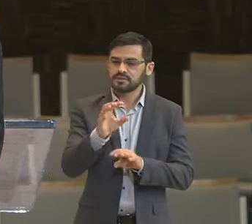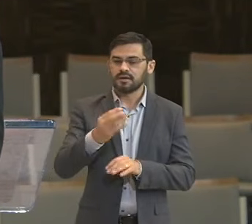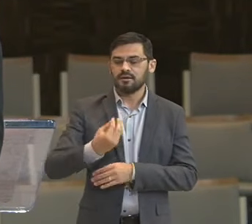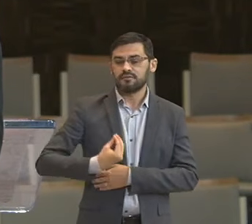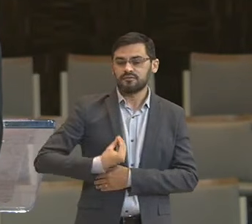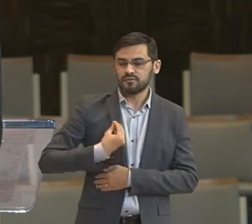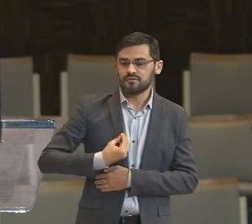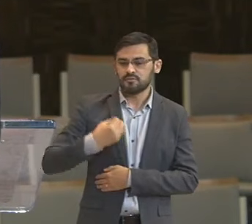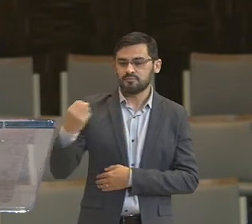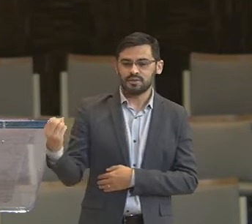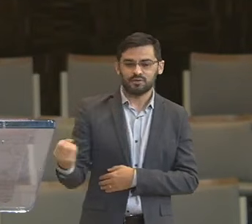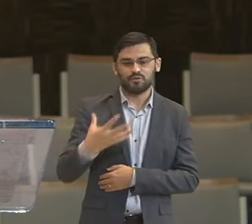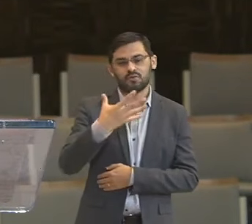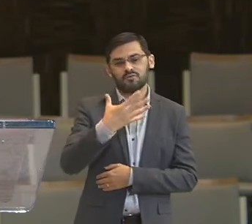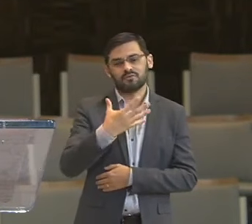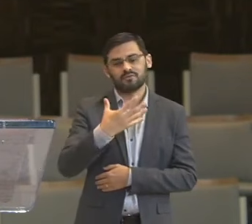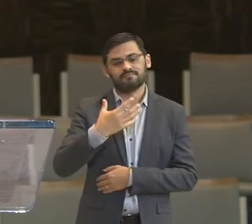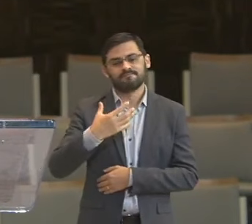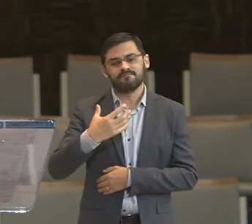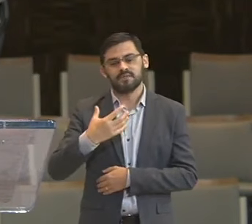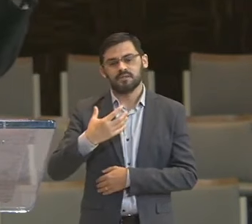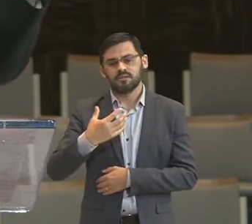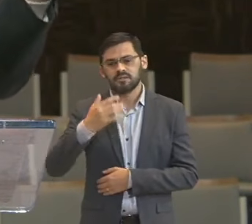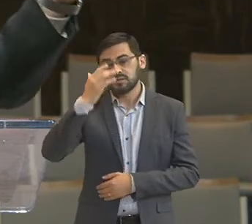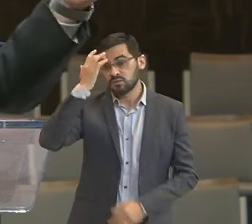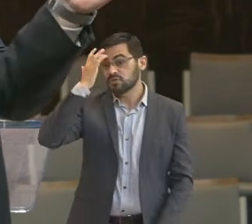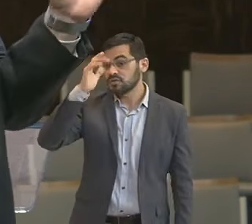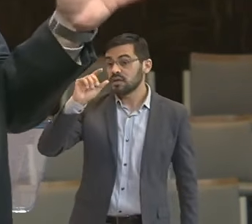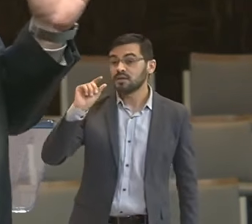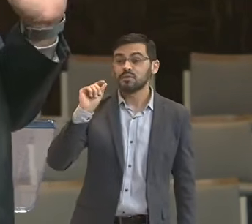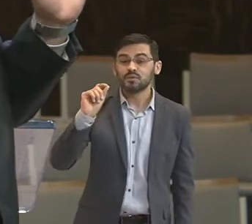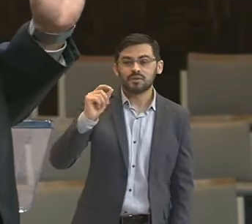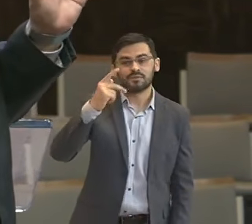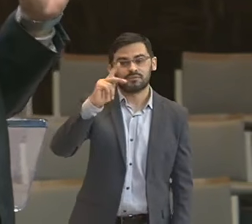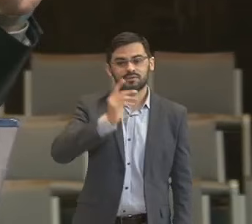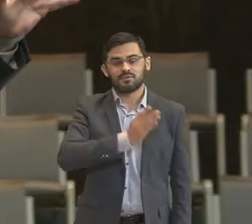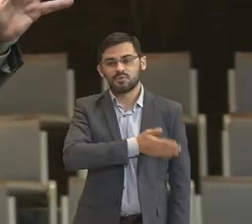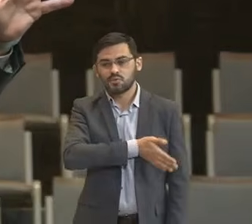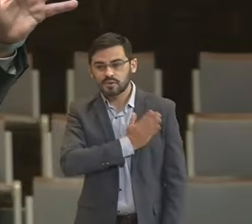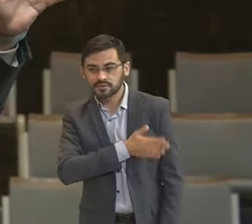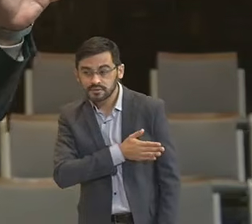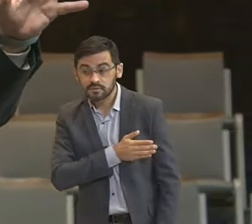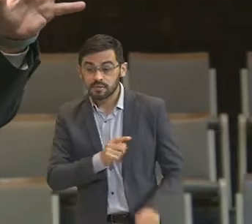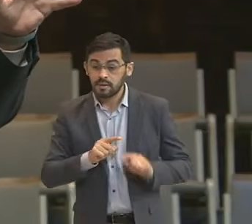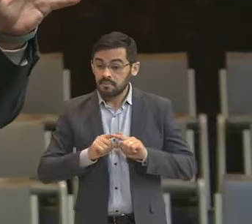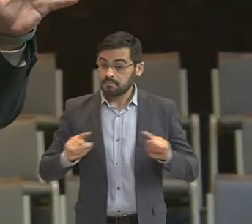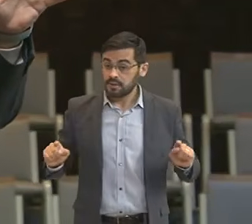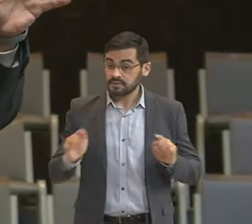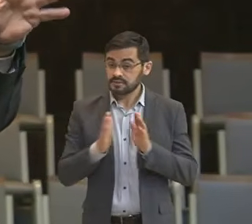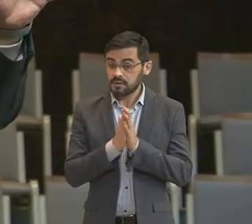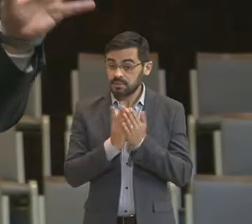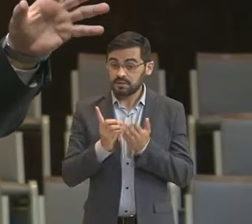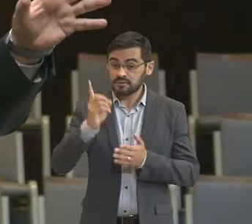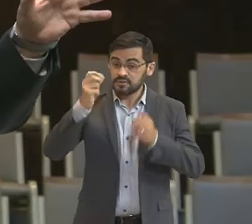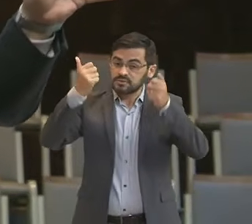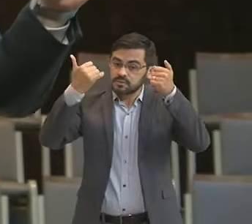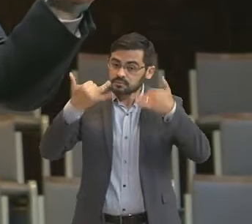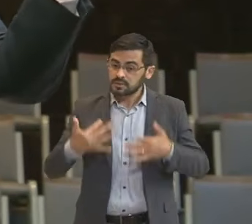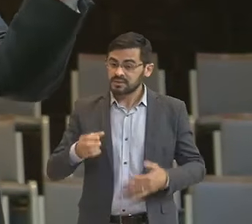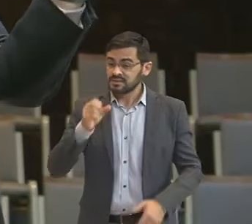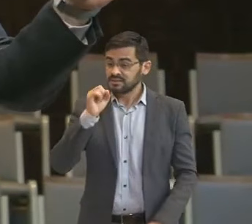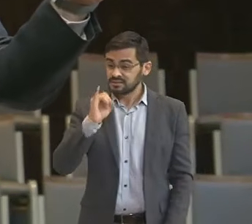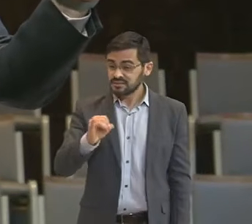vida. E eu não sei o que é que está aí no teu coração, mas a Bíblia diz: se alguém tem